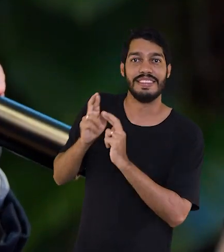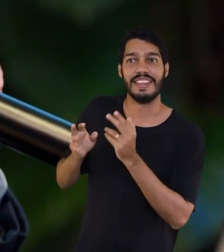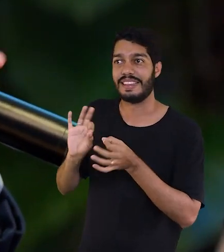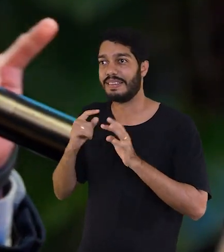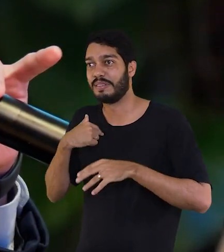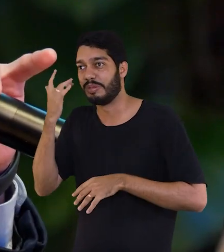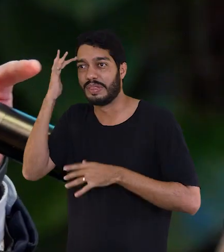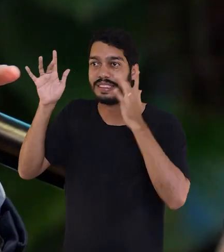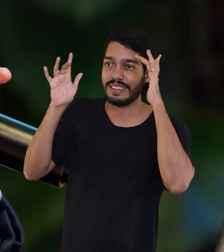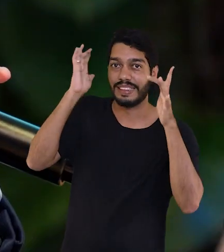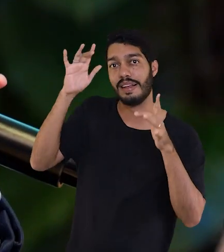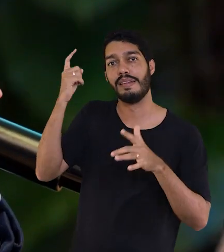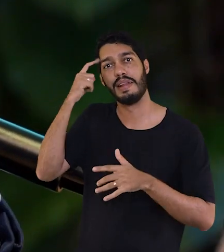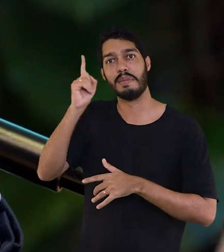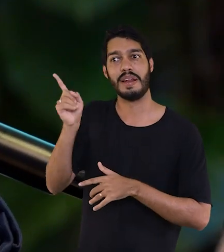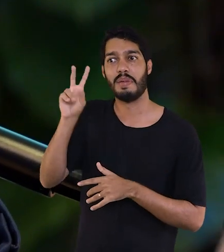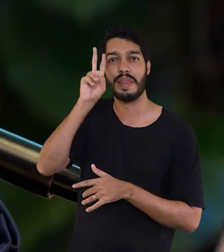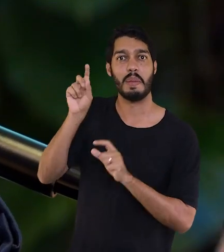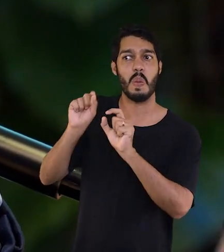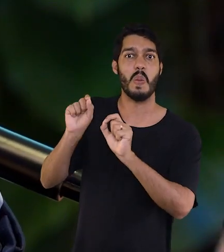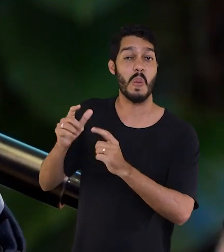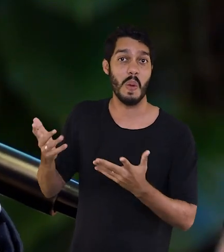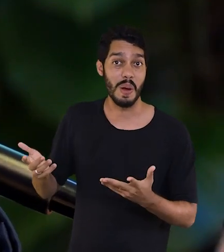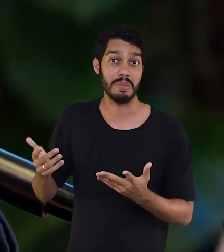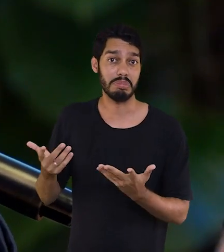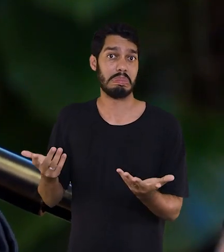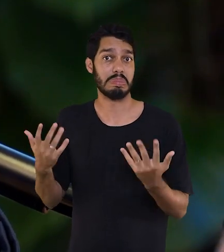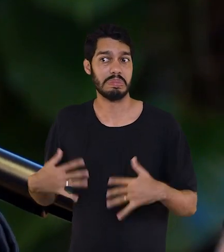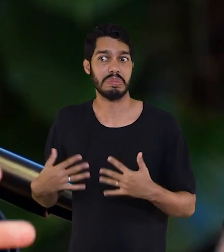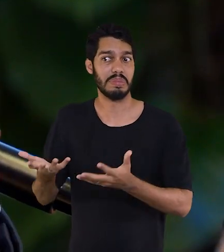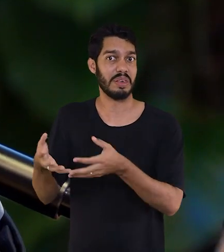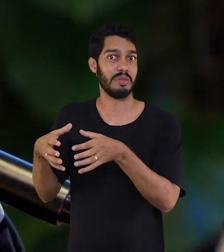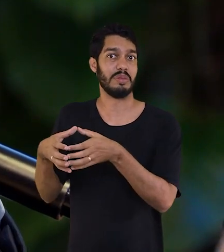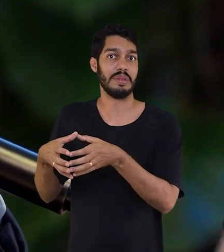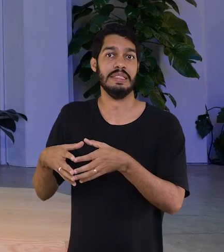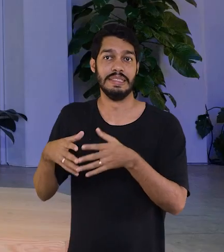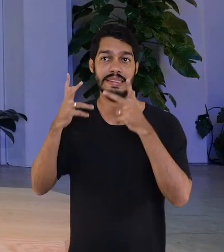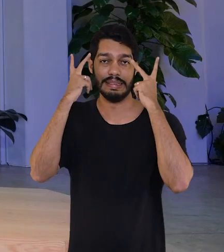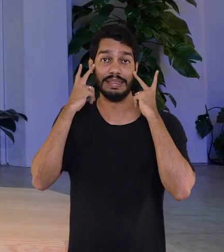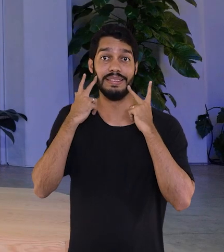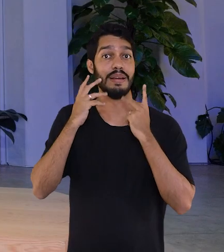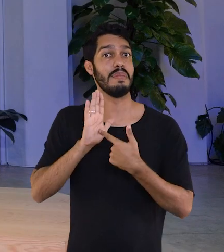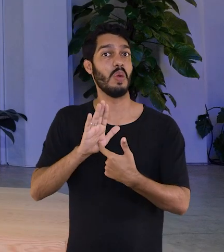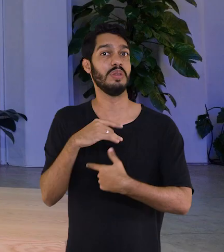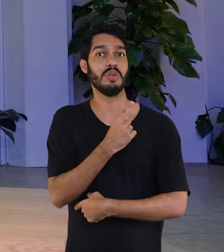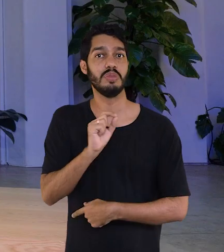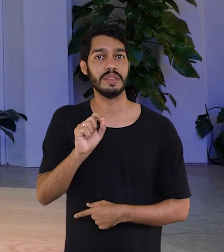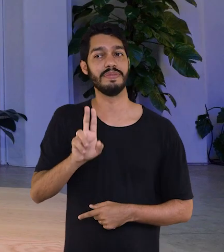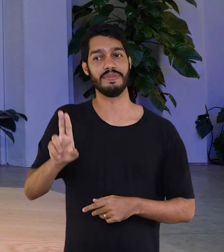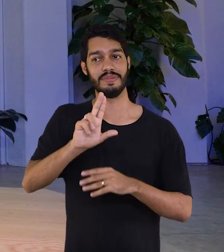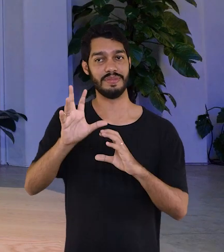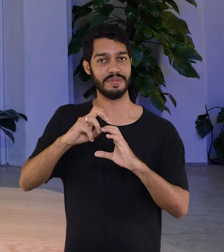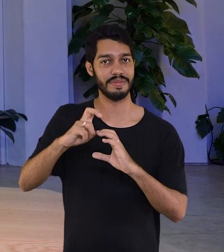ansiedade, neurônio do nervosismo, porque não sabia responder, não lembrava qual que era a temática ali, o contexto desse trabalho.